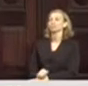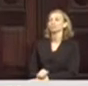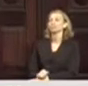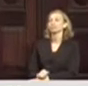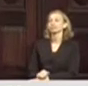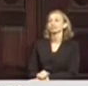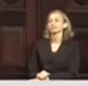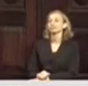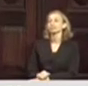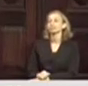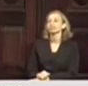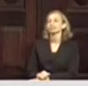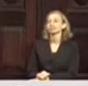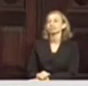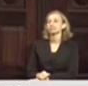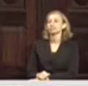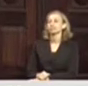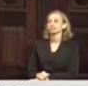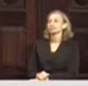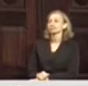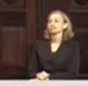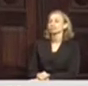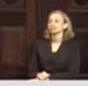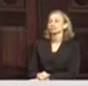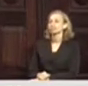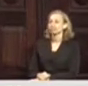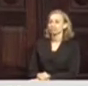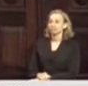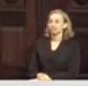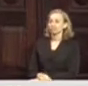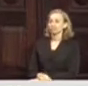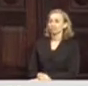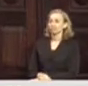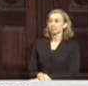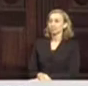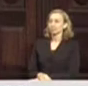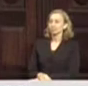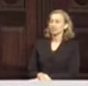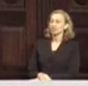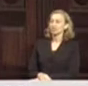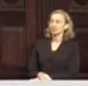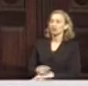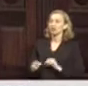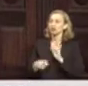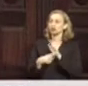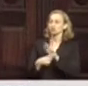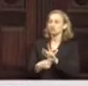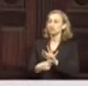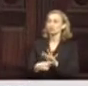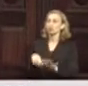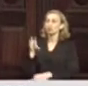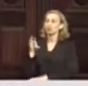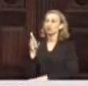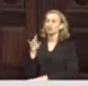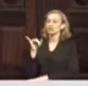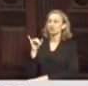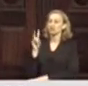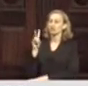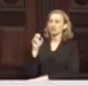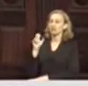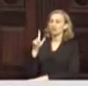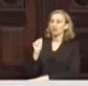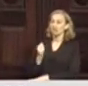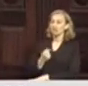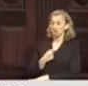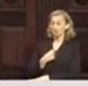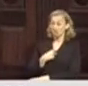turno. Veio a chave de galão para apoiar o Crivella. E eu